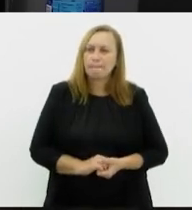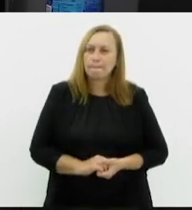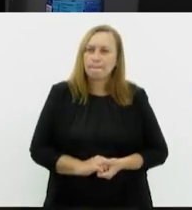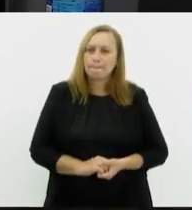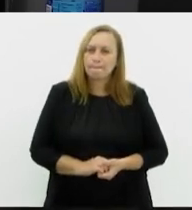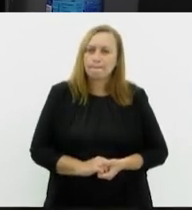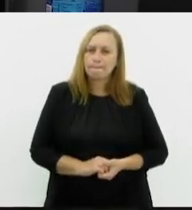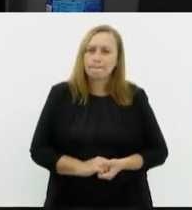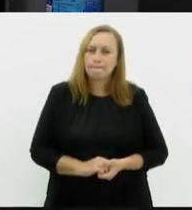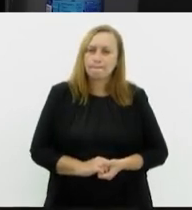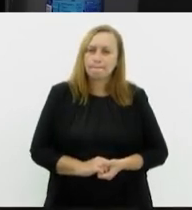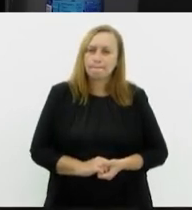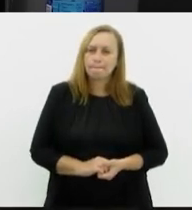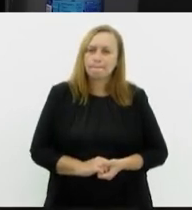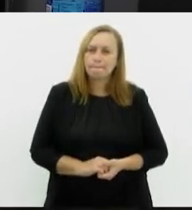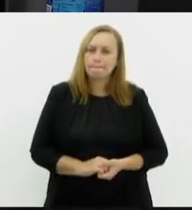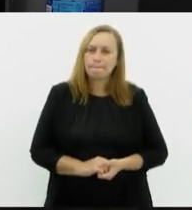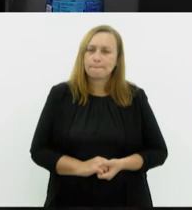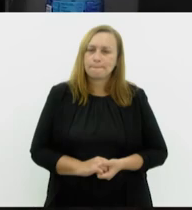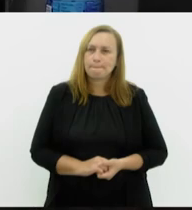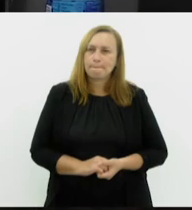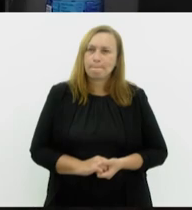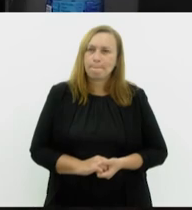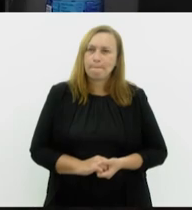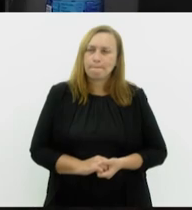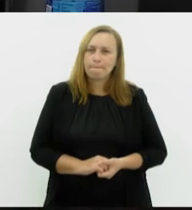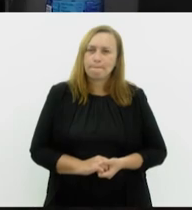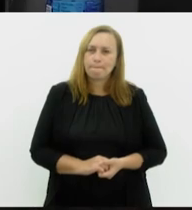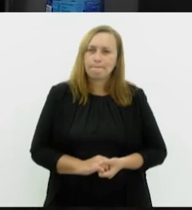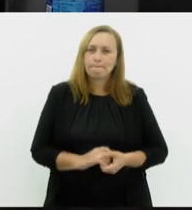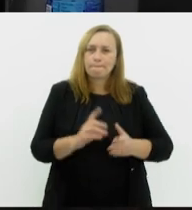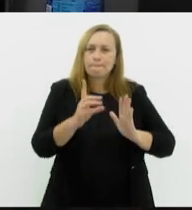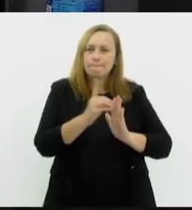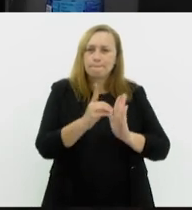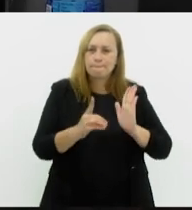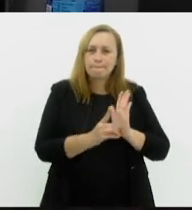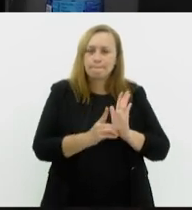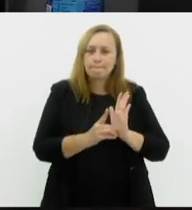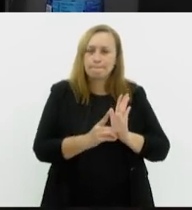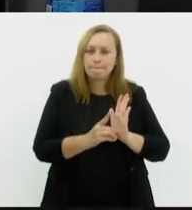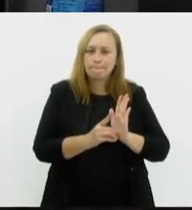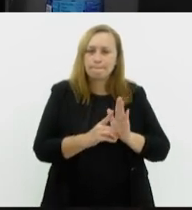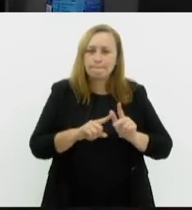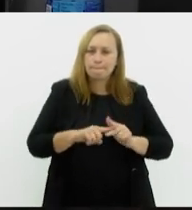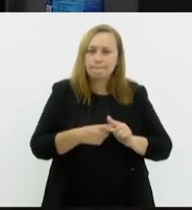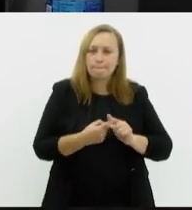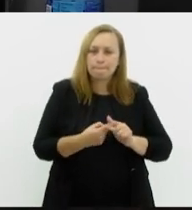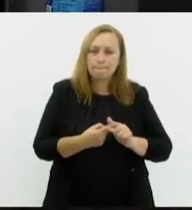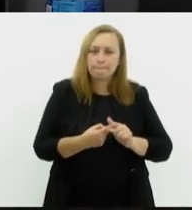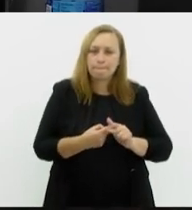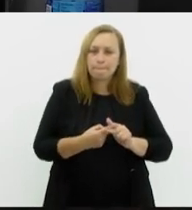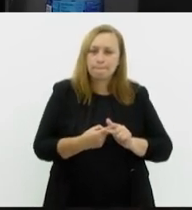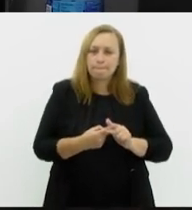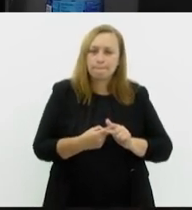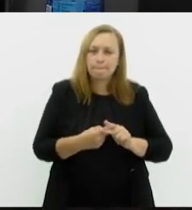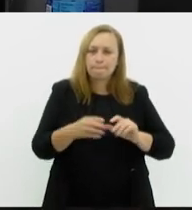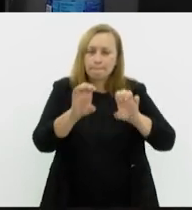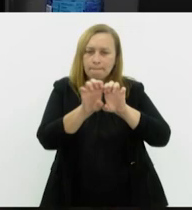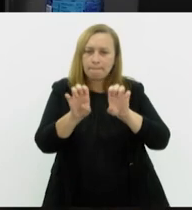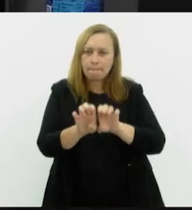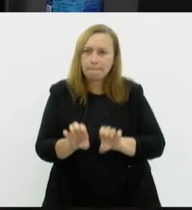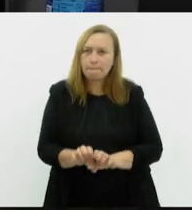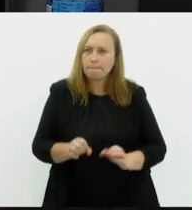a edição de um decreto disposto sob alteração de estrutura